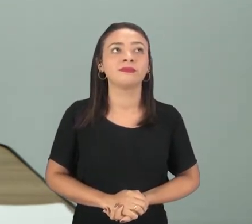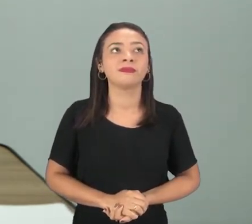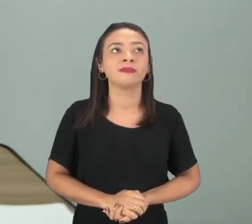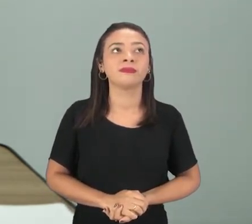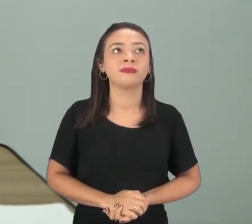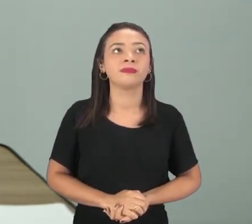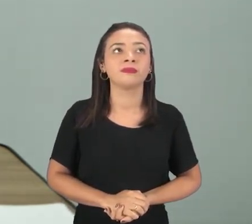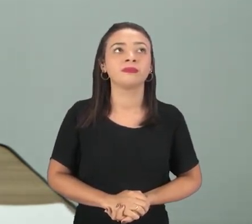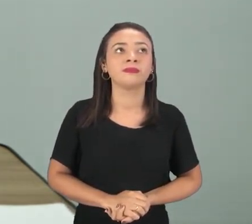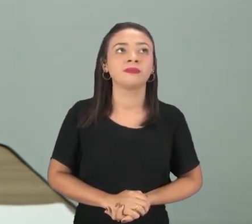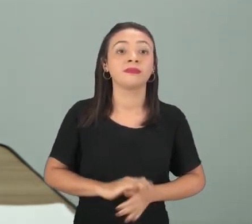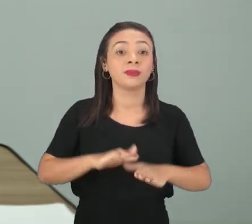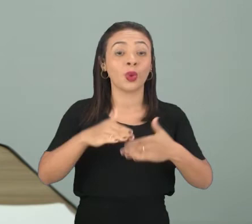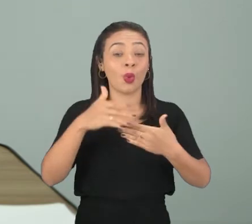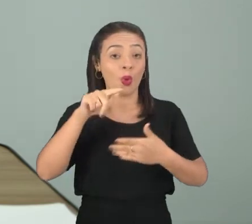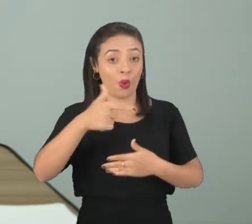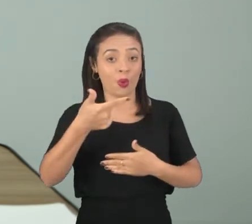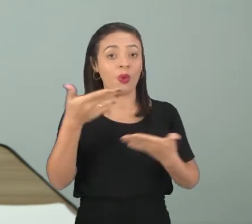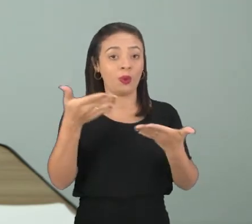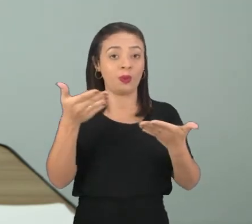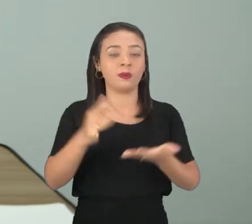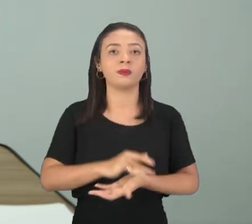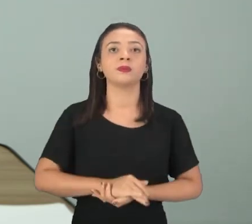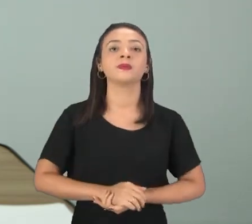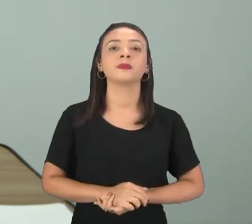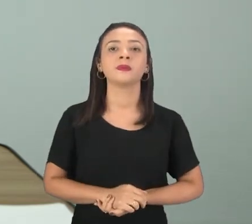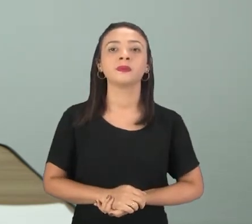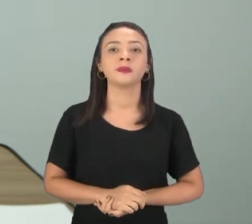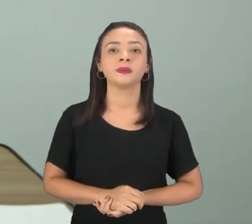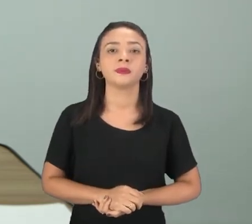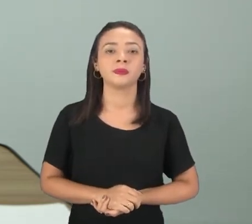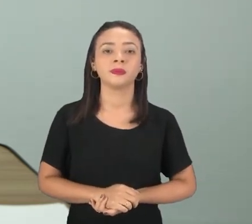e deixa eu apagar aqui pra gente fazer outras situações